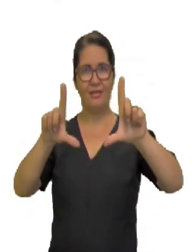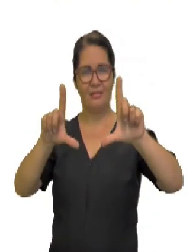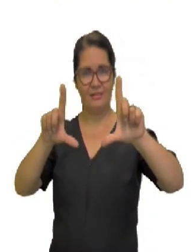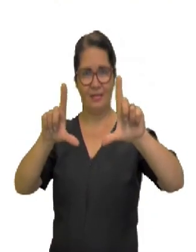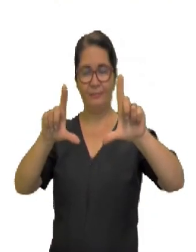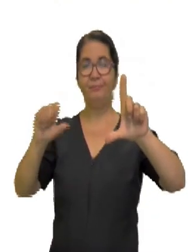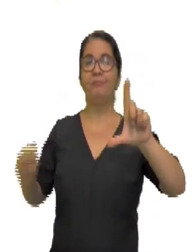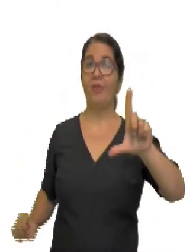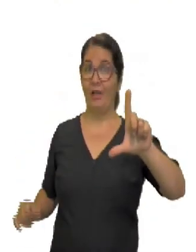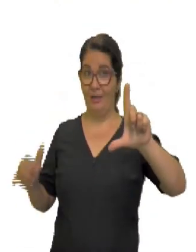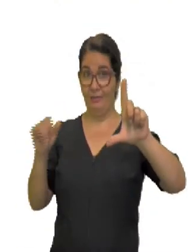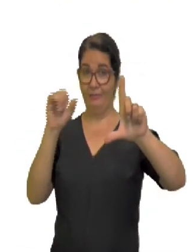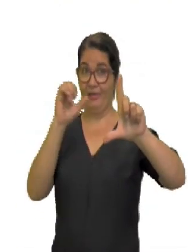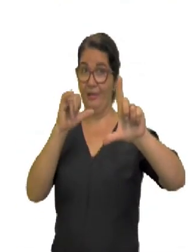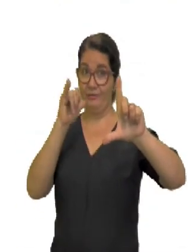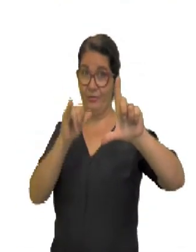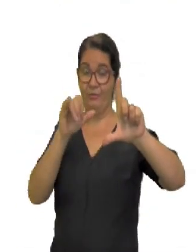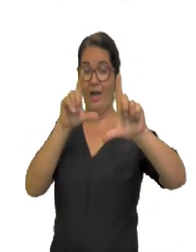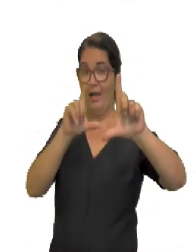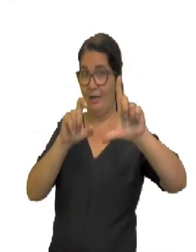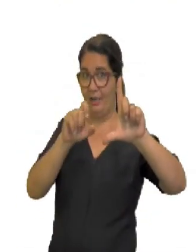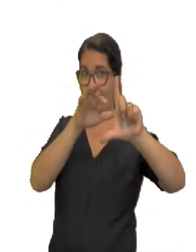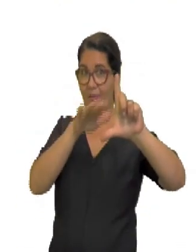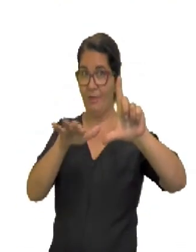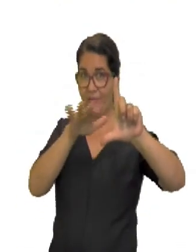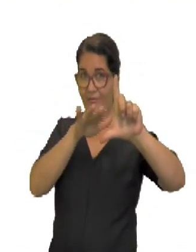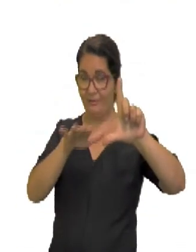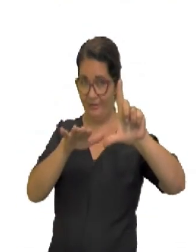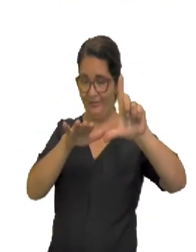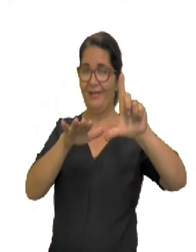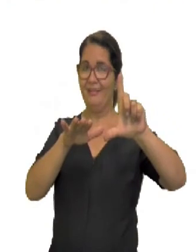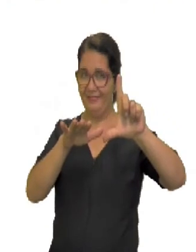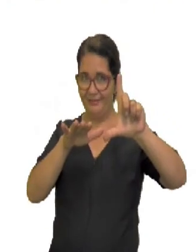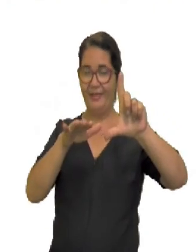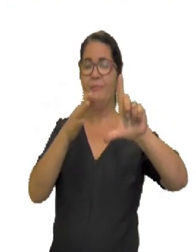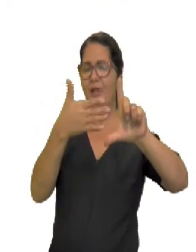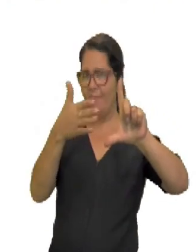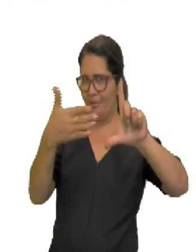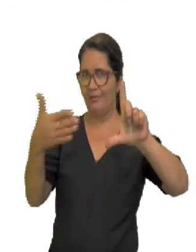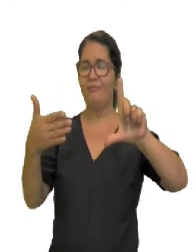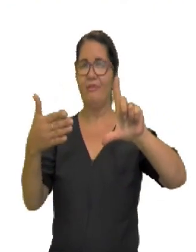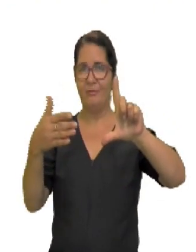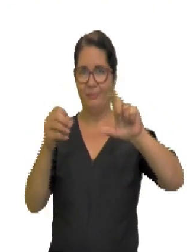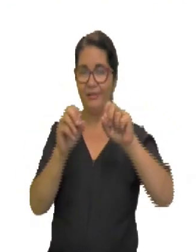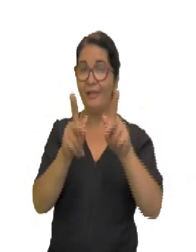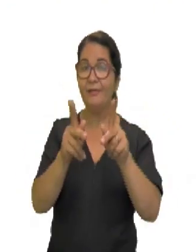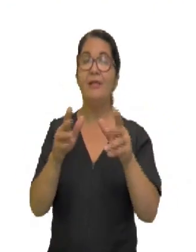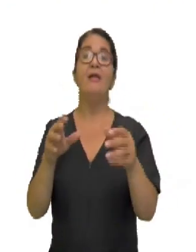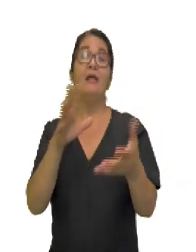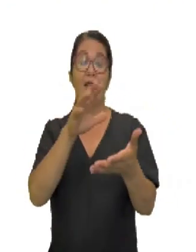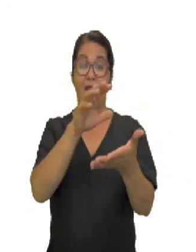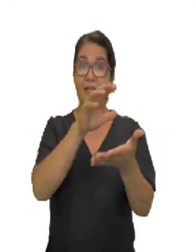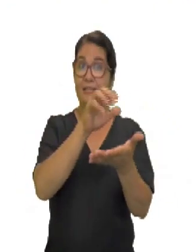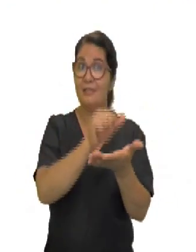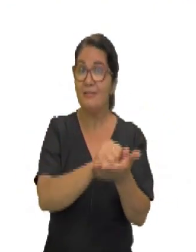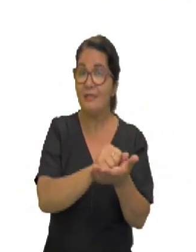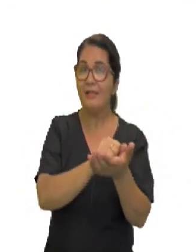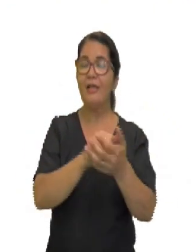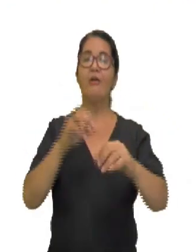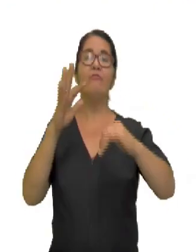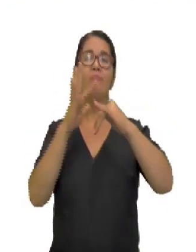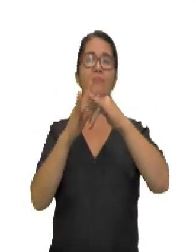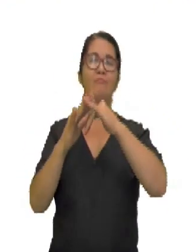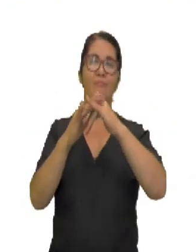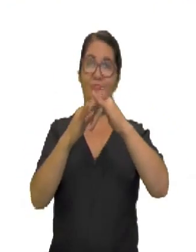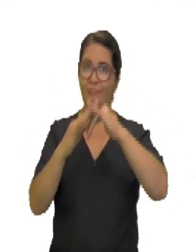na plataforma é só apontar a câmera do seu celular para a imagem que aparece no canto da tela. Se inscrevam no